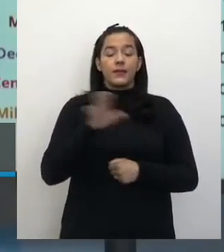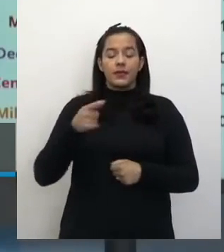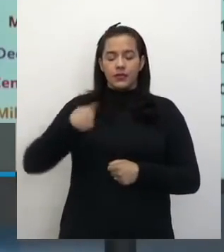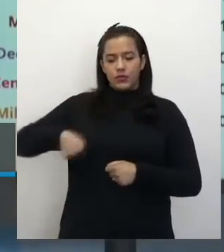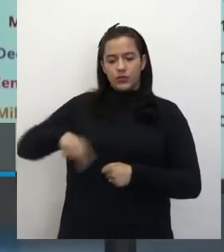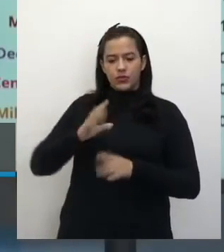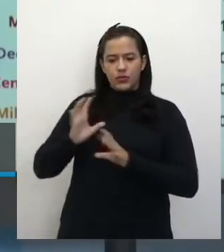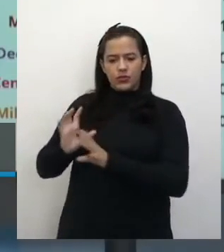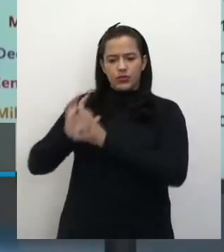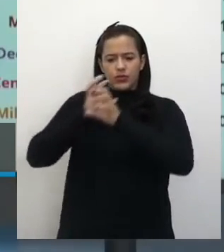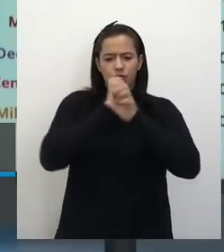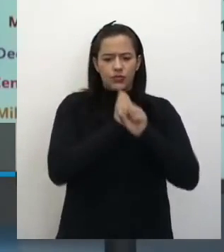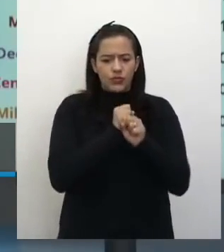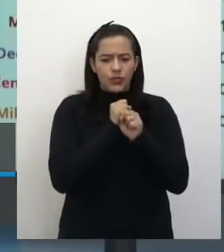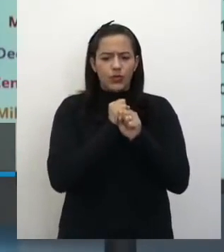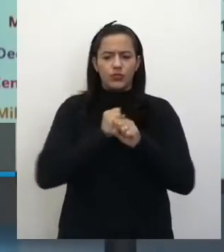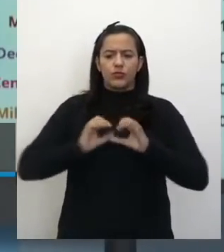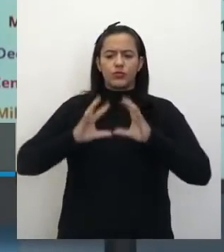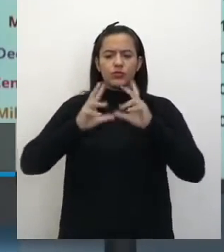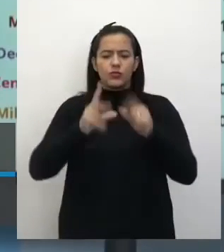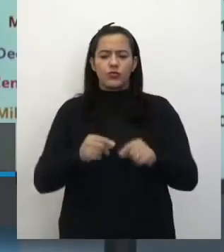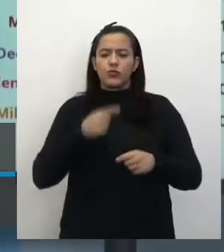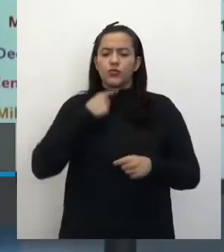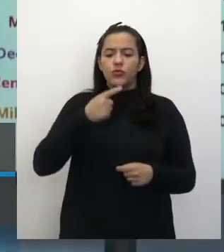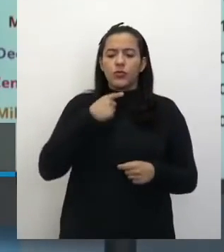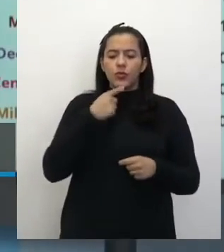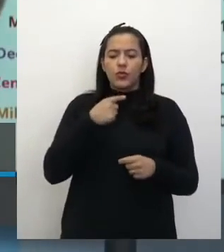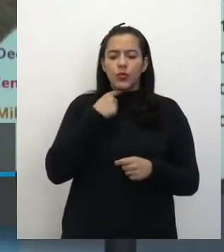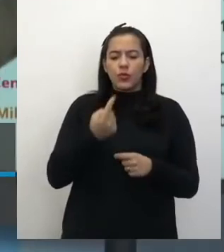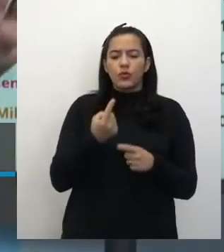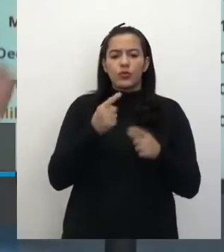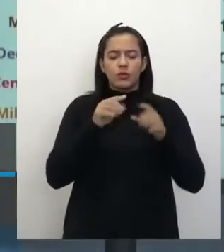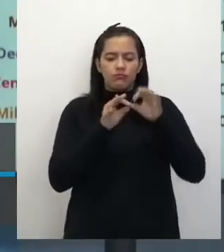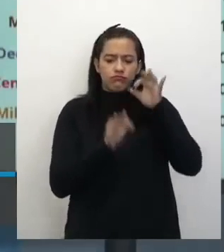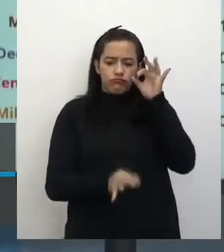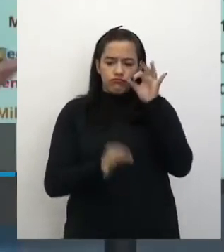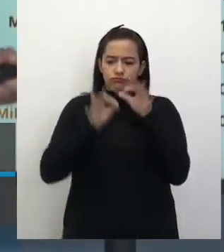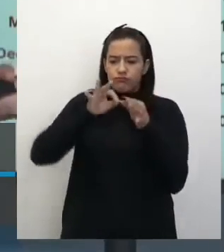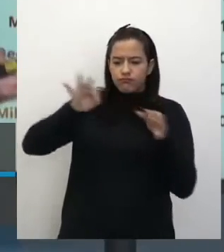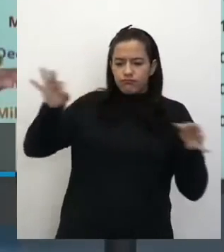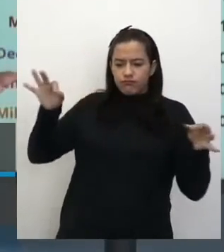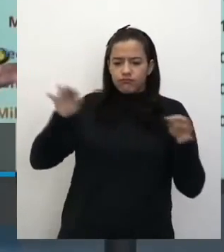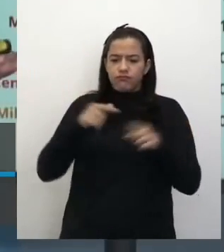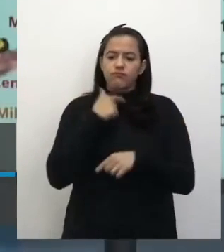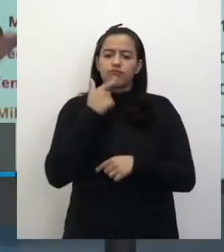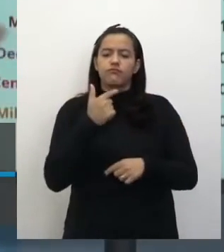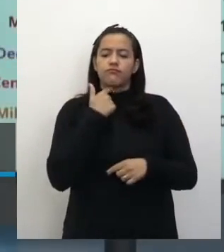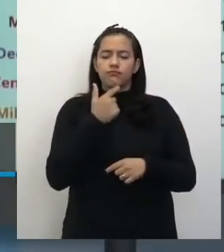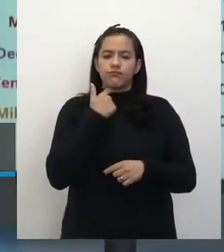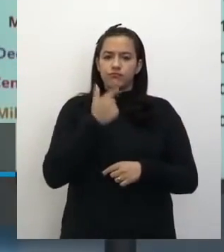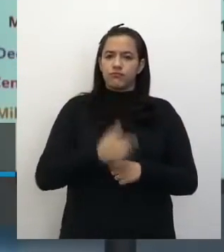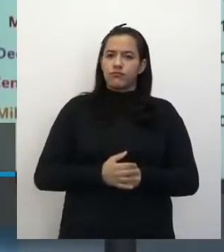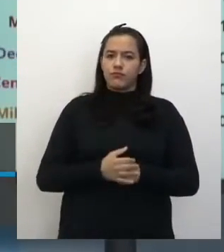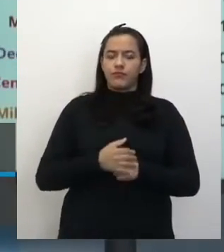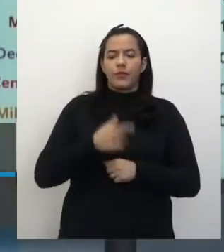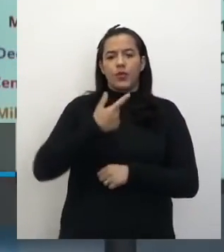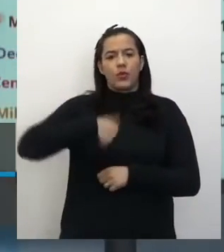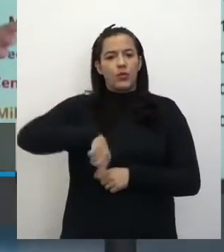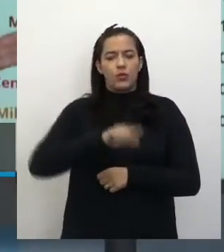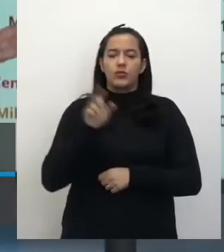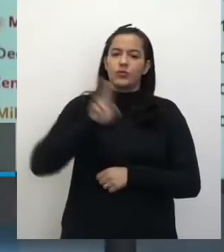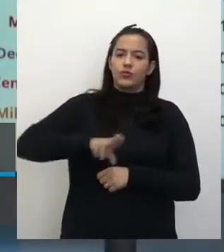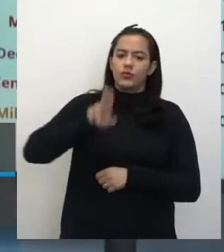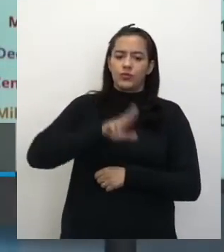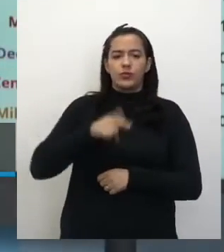calcular a área de temperatura. Não tem como a gente captar dimensões de comprimento da temperatura, né? Então, nós não podemos utilizar.